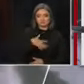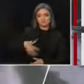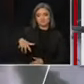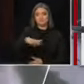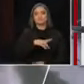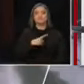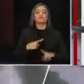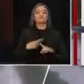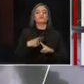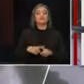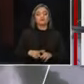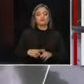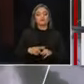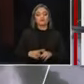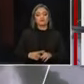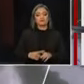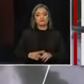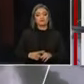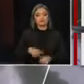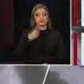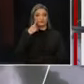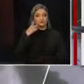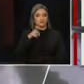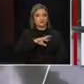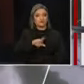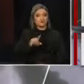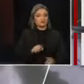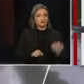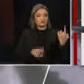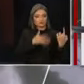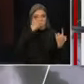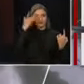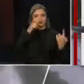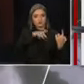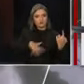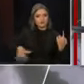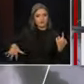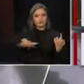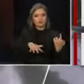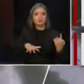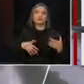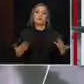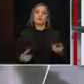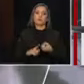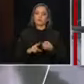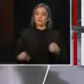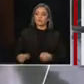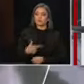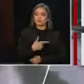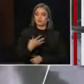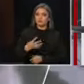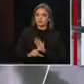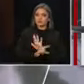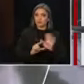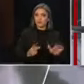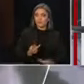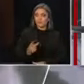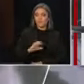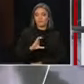o interesse transcende o indivíduo. Por seu turno, o artigo 24, parágrafo 2º do Código de